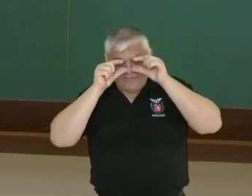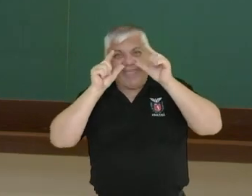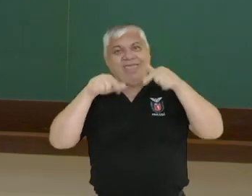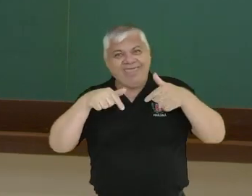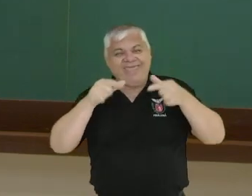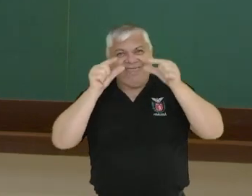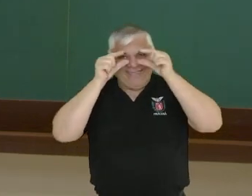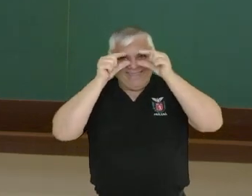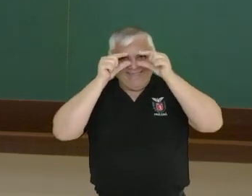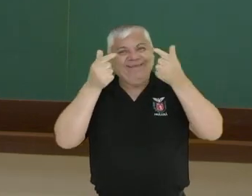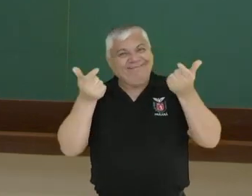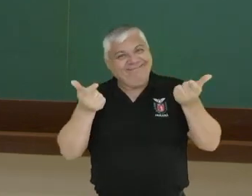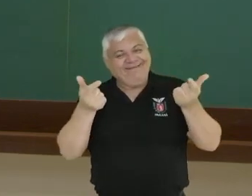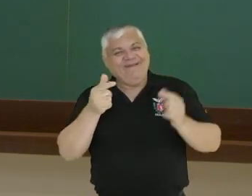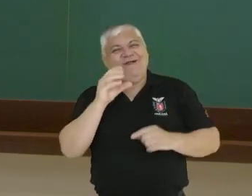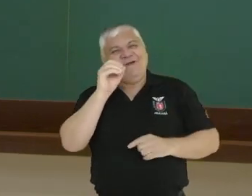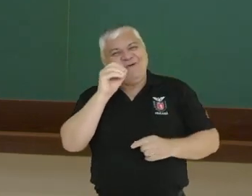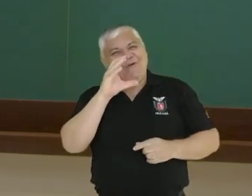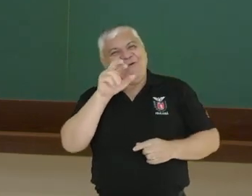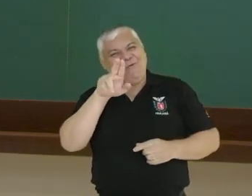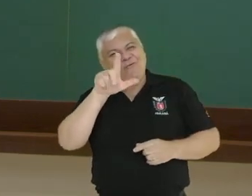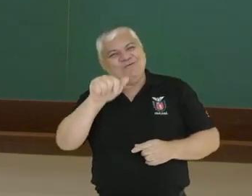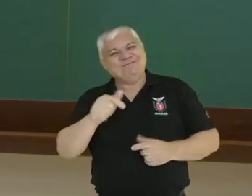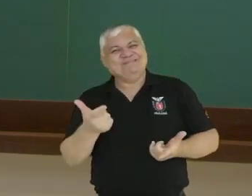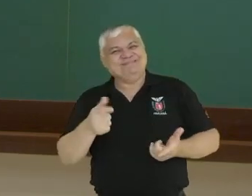um óculos. Beleza?